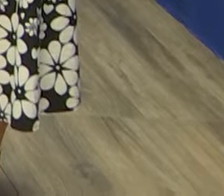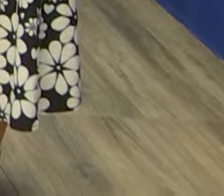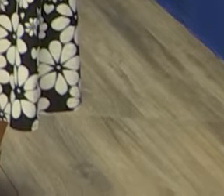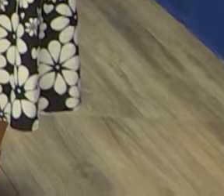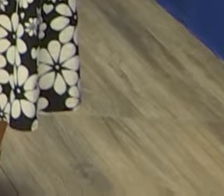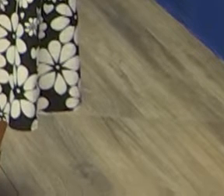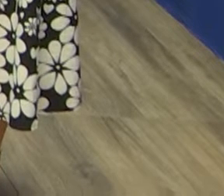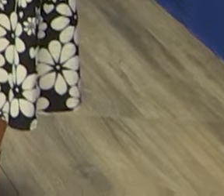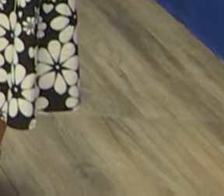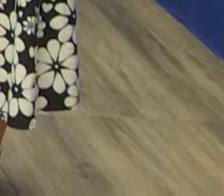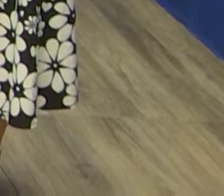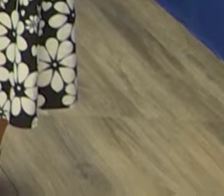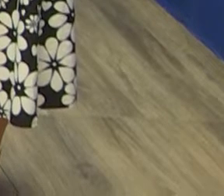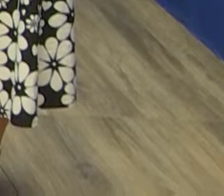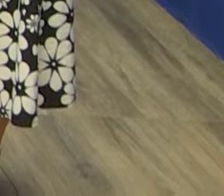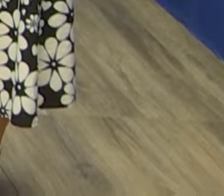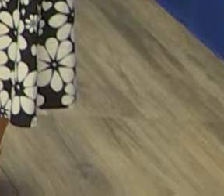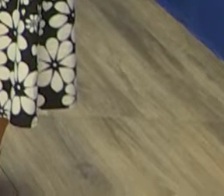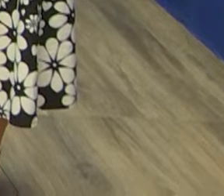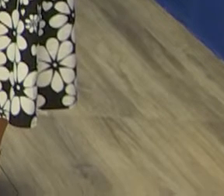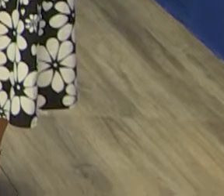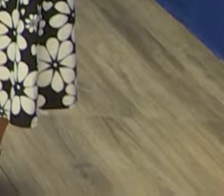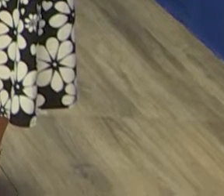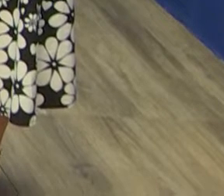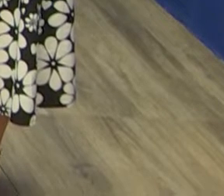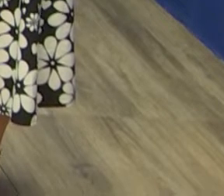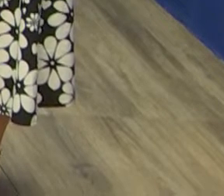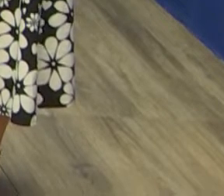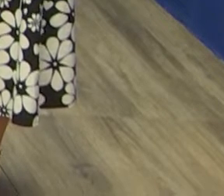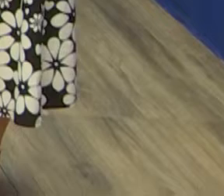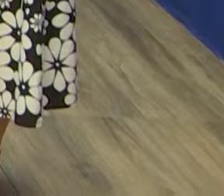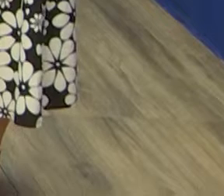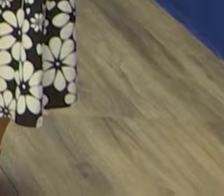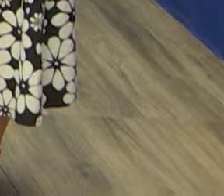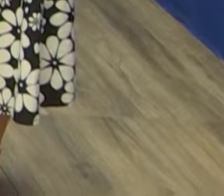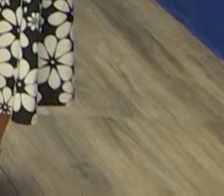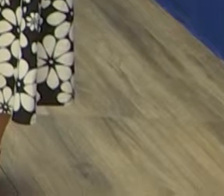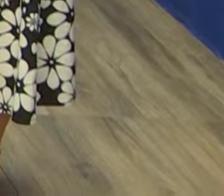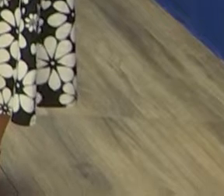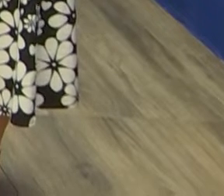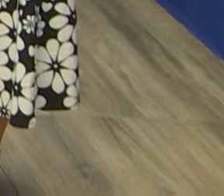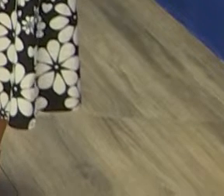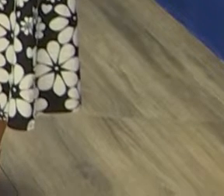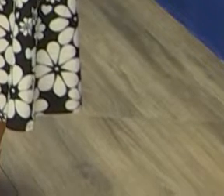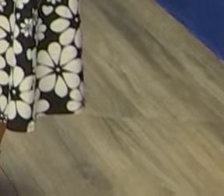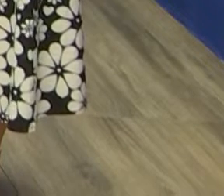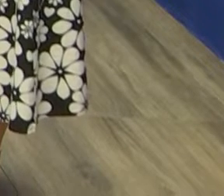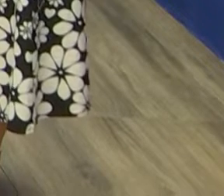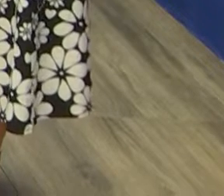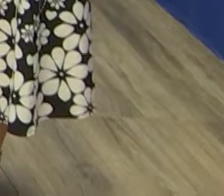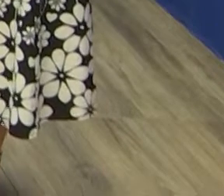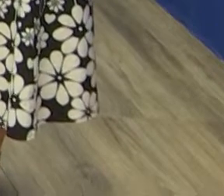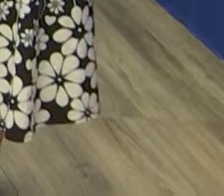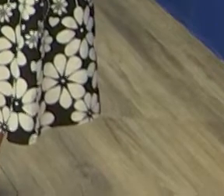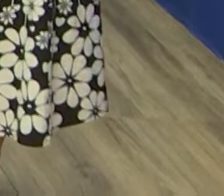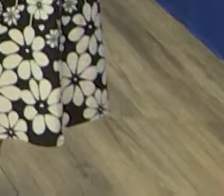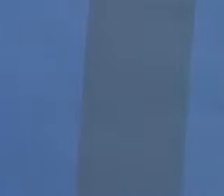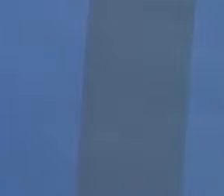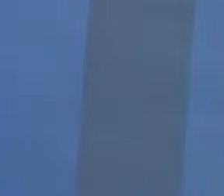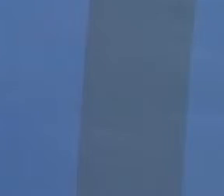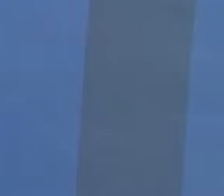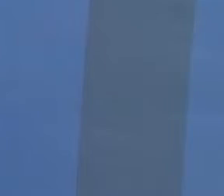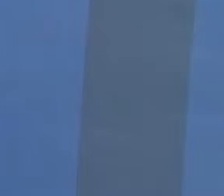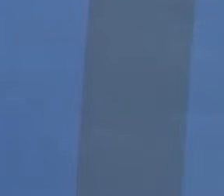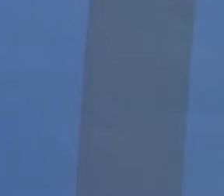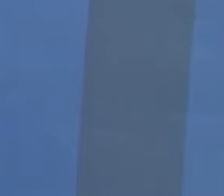Campinas, porque praticamente coladinho aqui com o nosso Câmara Notícia, já tem evento ao vivo. A gente tem hoje, às 2 da